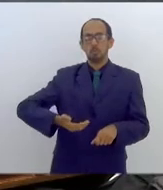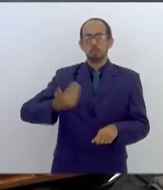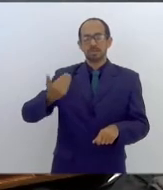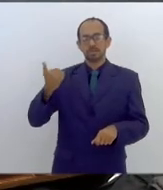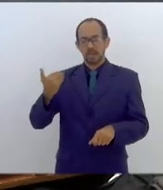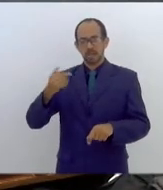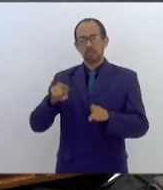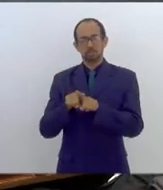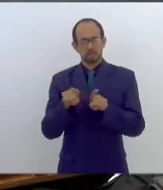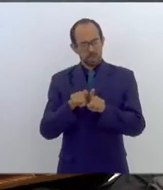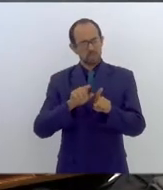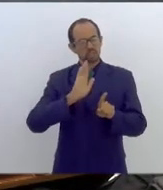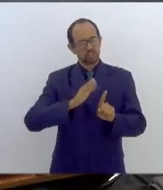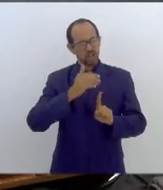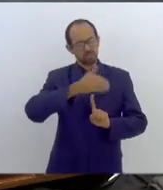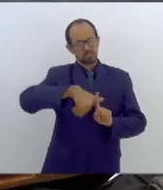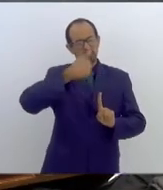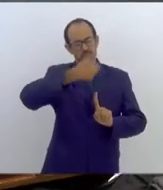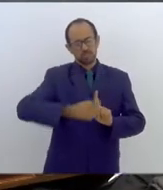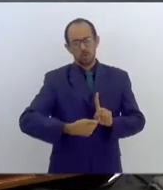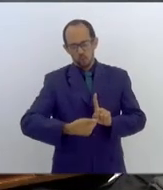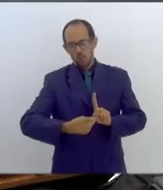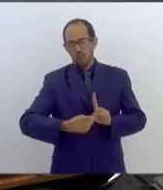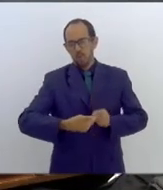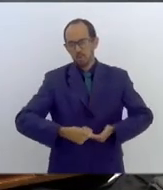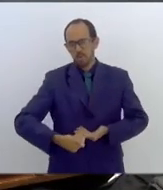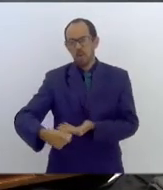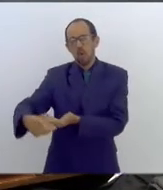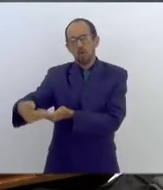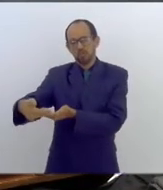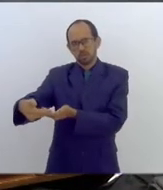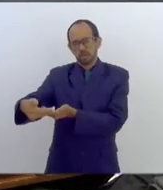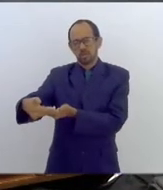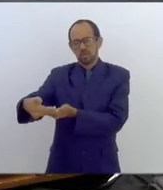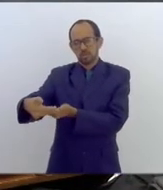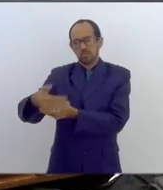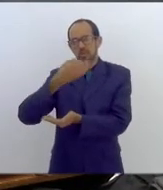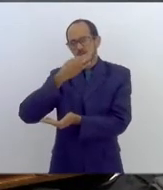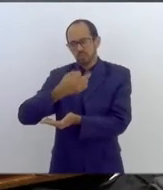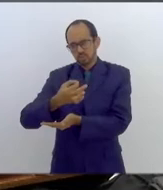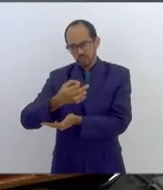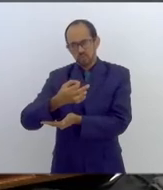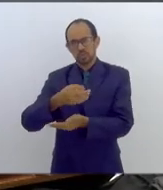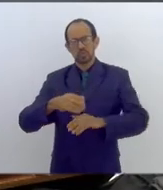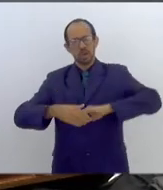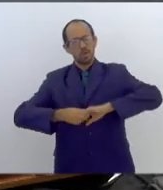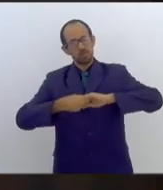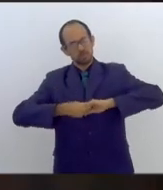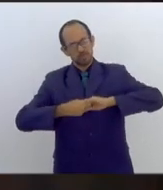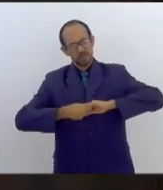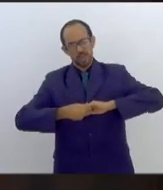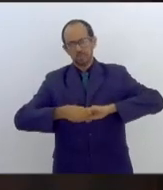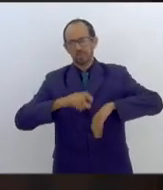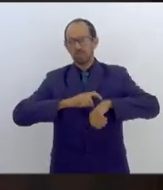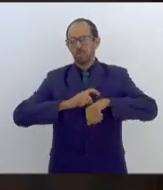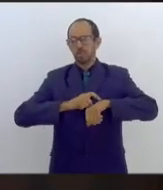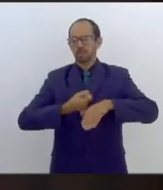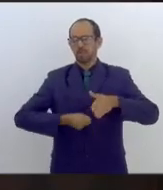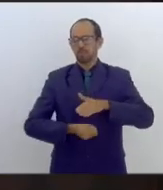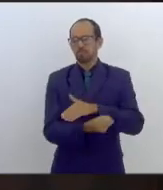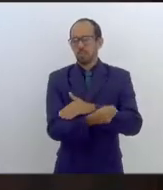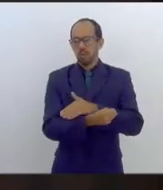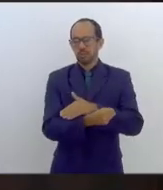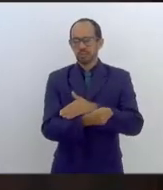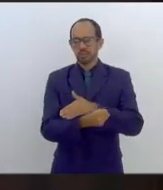já me honrou me convidando me indicando para saudá-lo na época que tomou posse